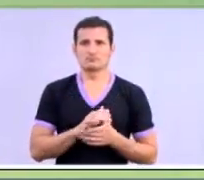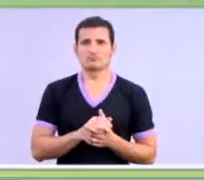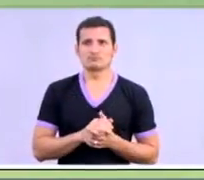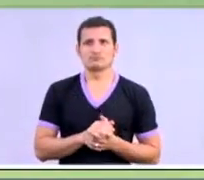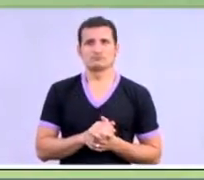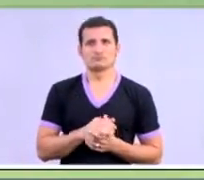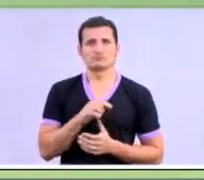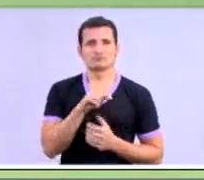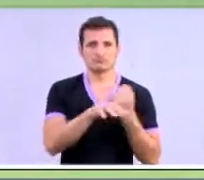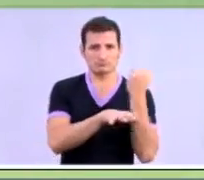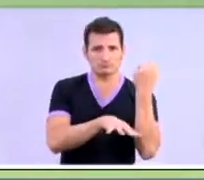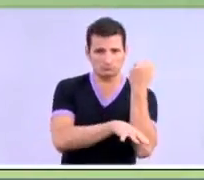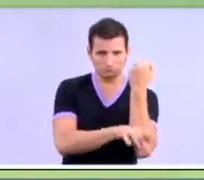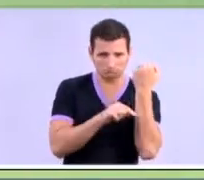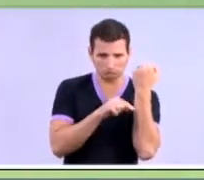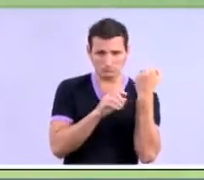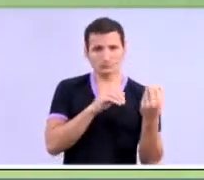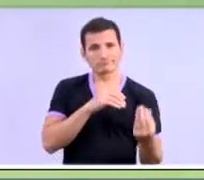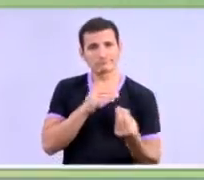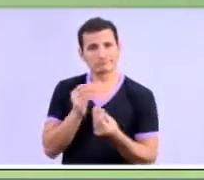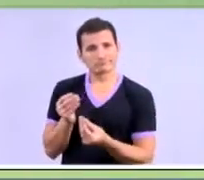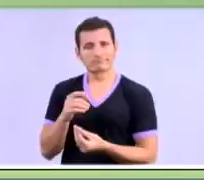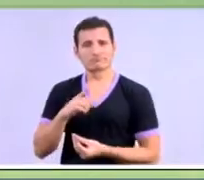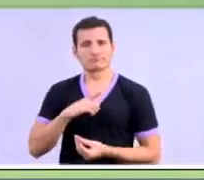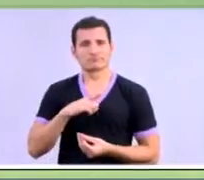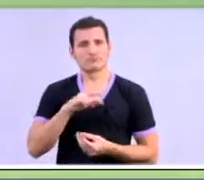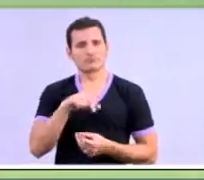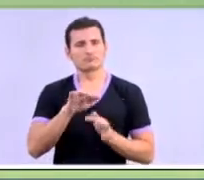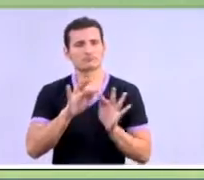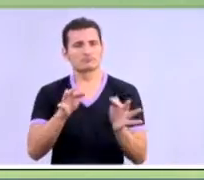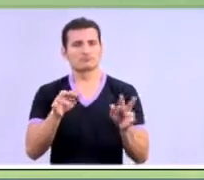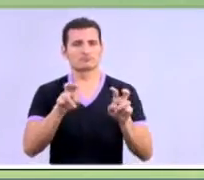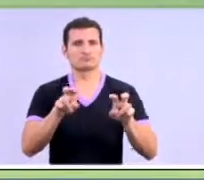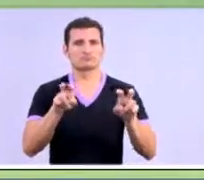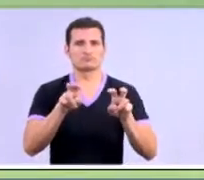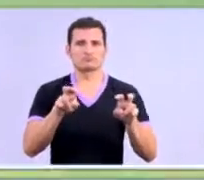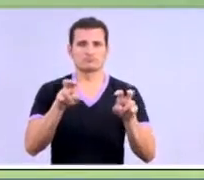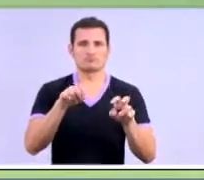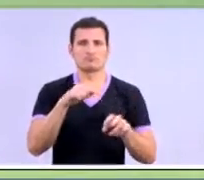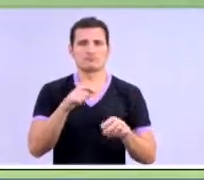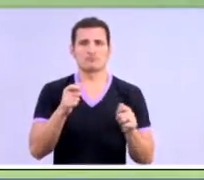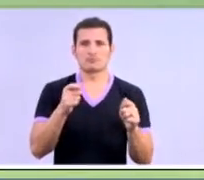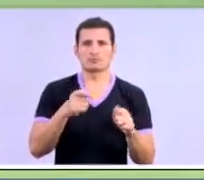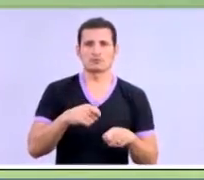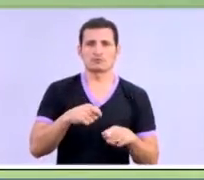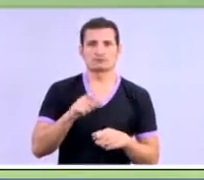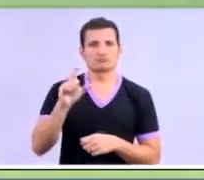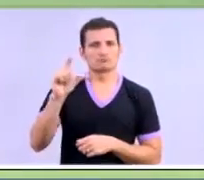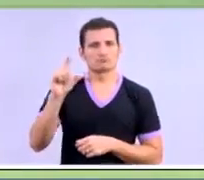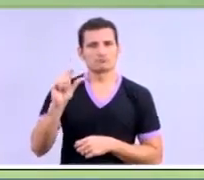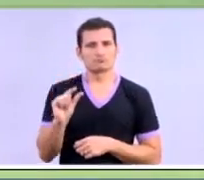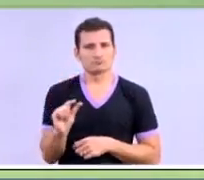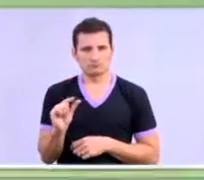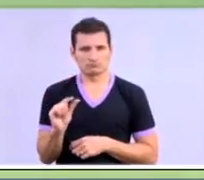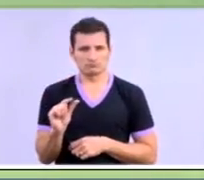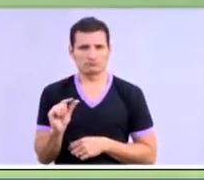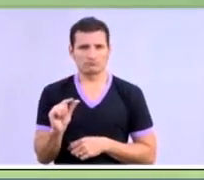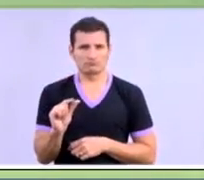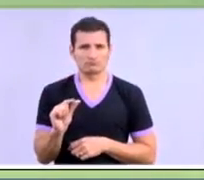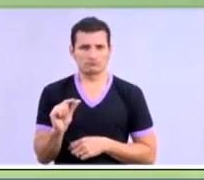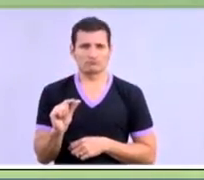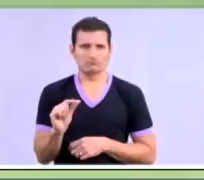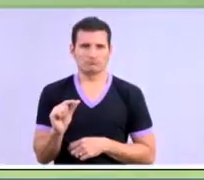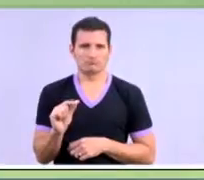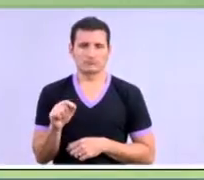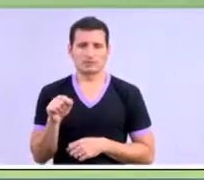pelo servidor e são computadores mais simples, normalmente com capacidade menor de hardware e com